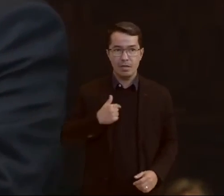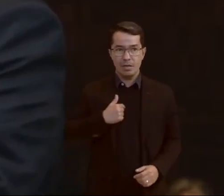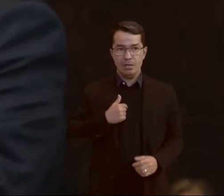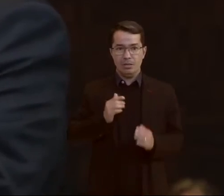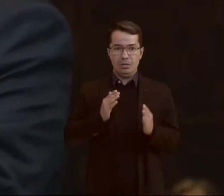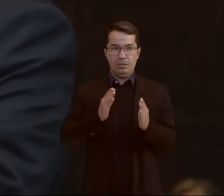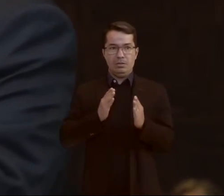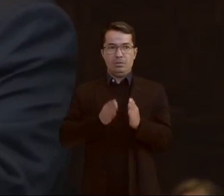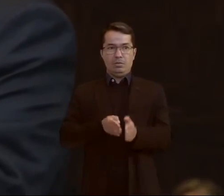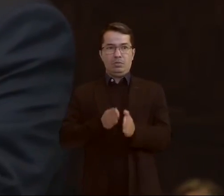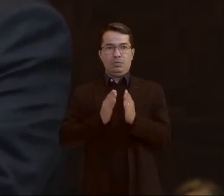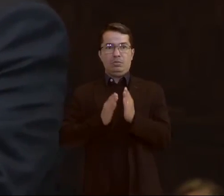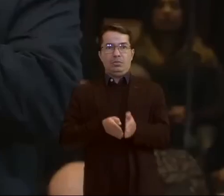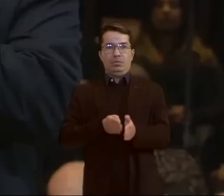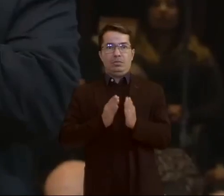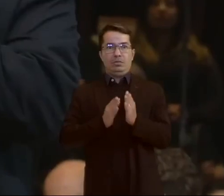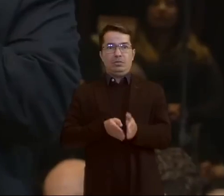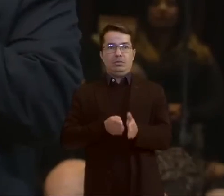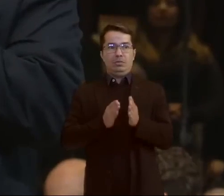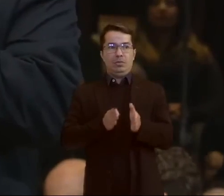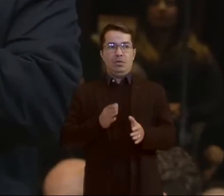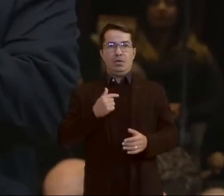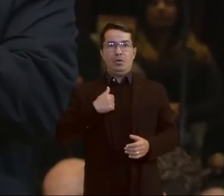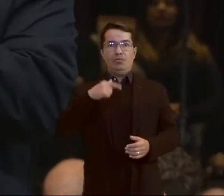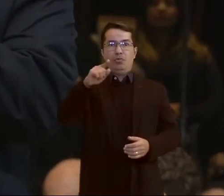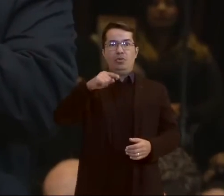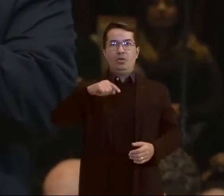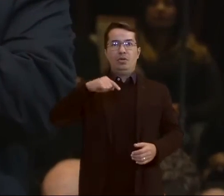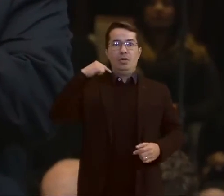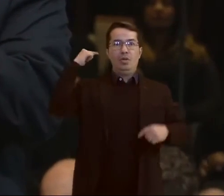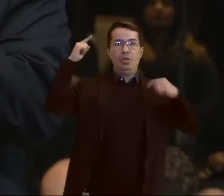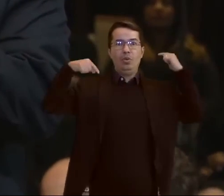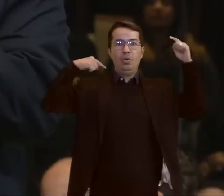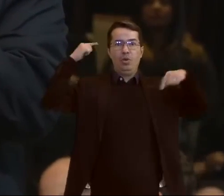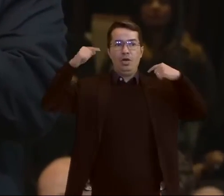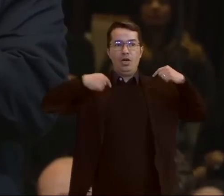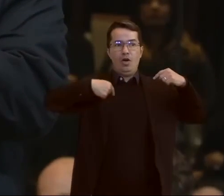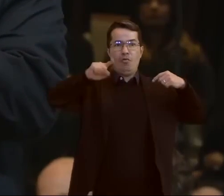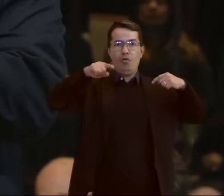fixo: eu vou ficar louco, vão me internar,